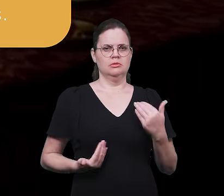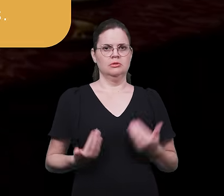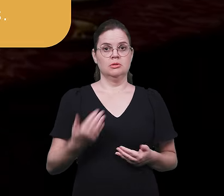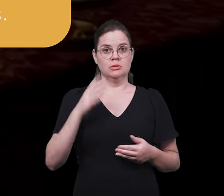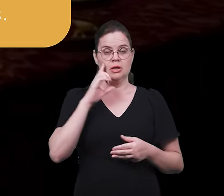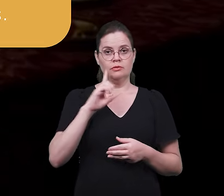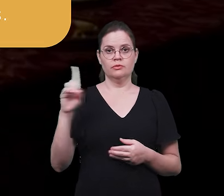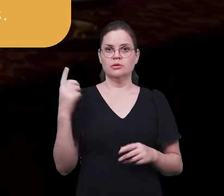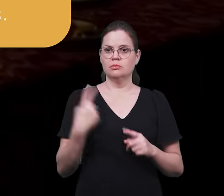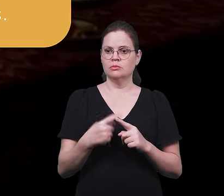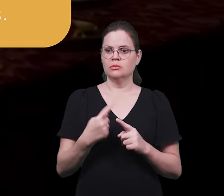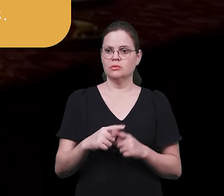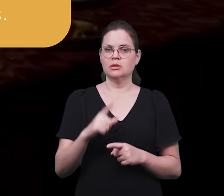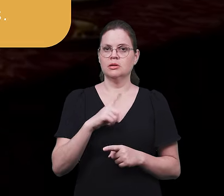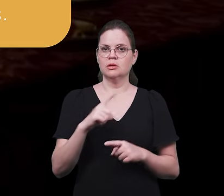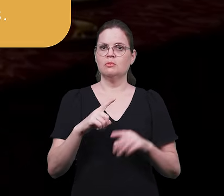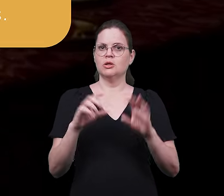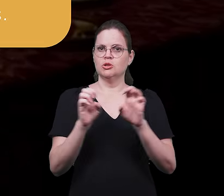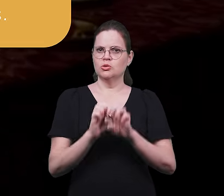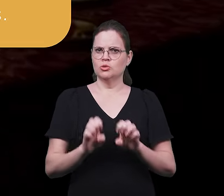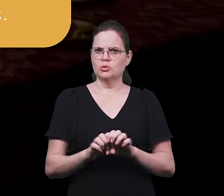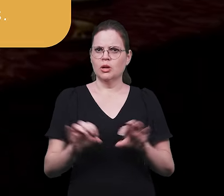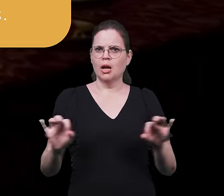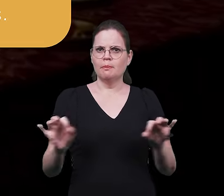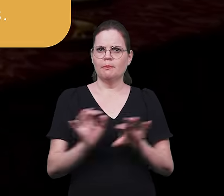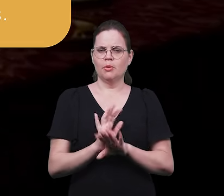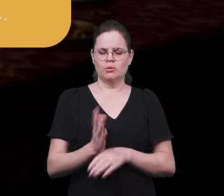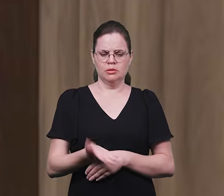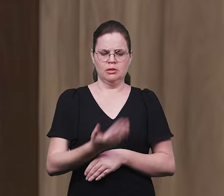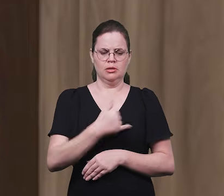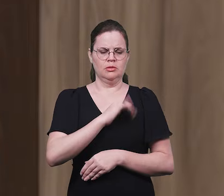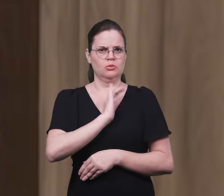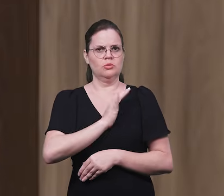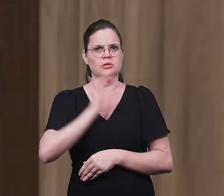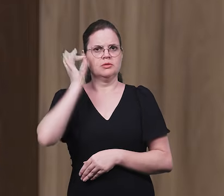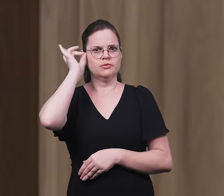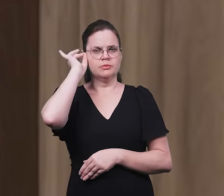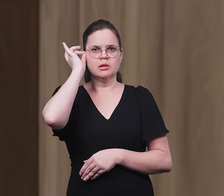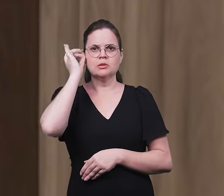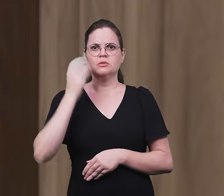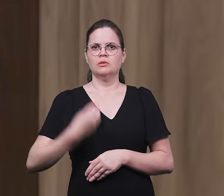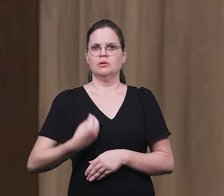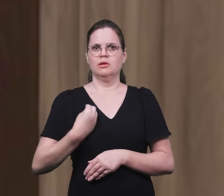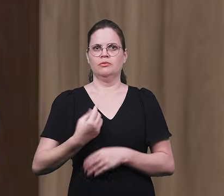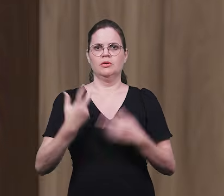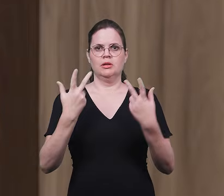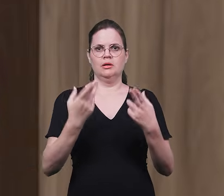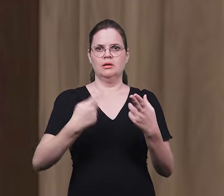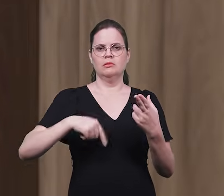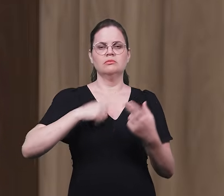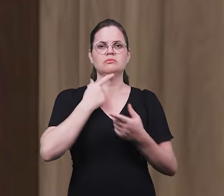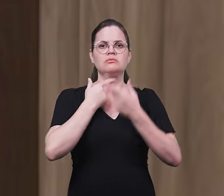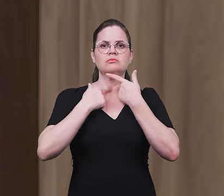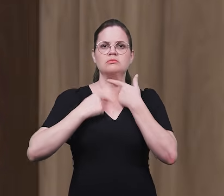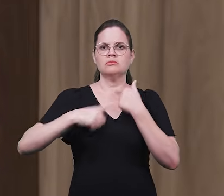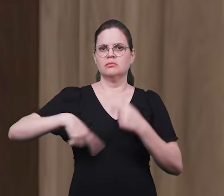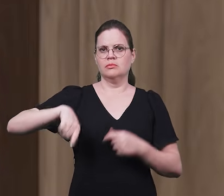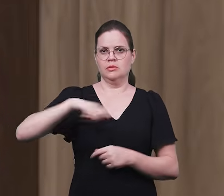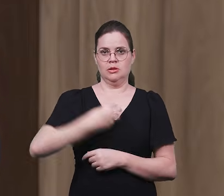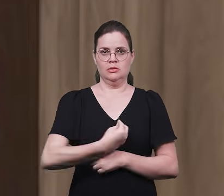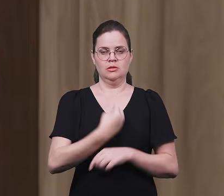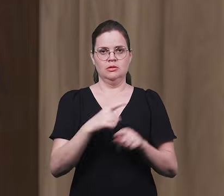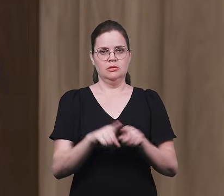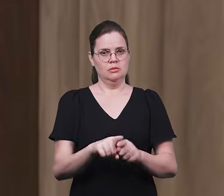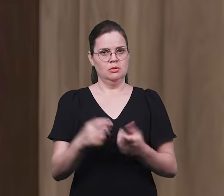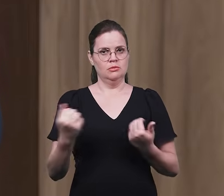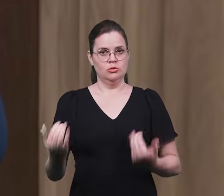Uma postura de servo de Deus, que eles tinham uma estrutura sólida da obra de Deus, que é isso que nós desejamos para as nossas